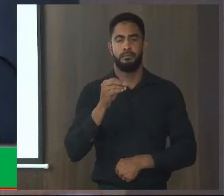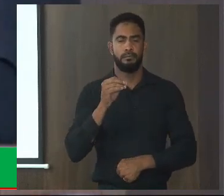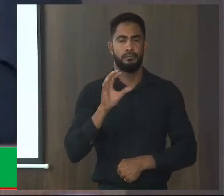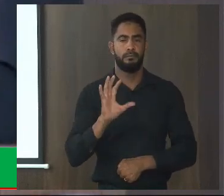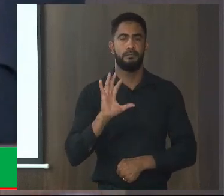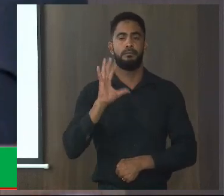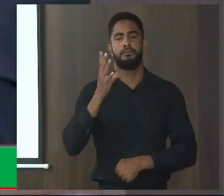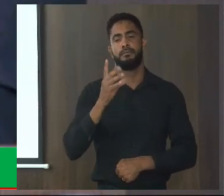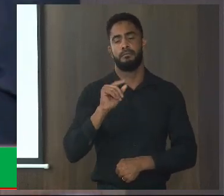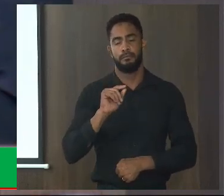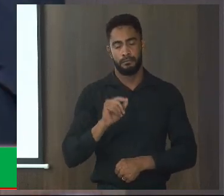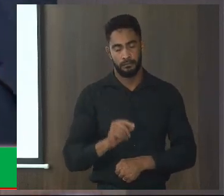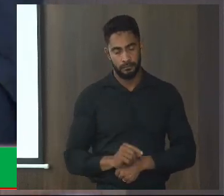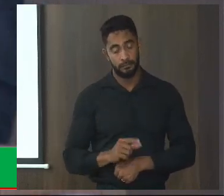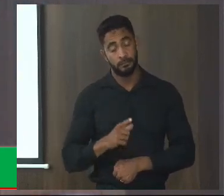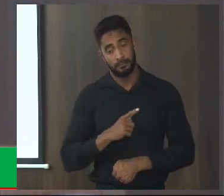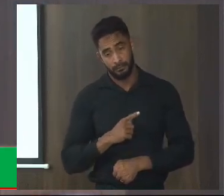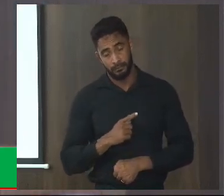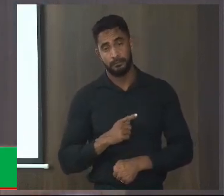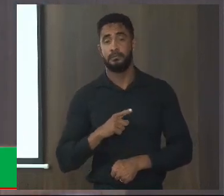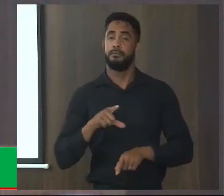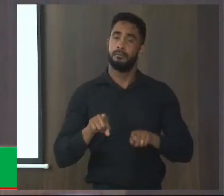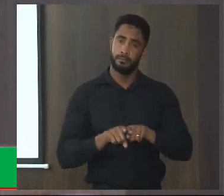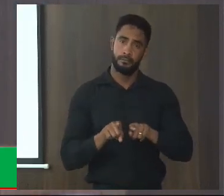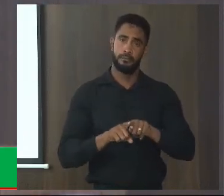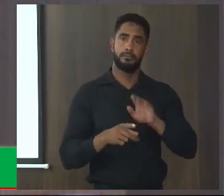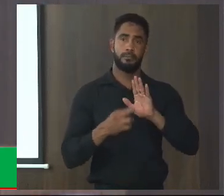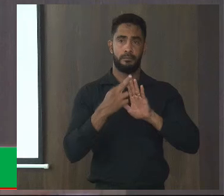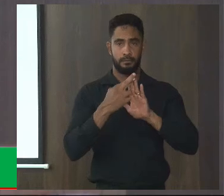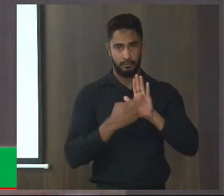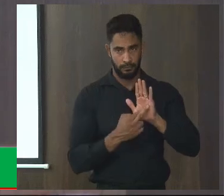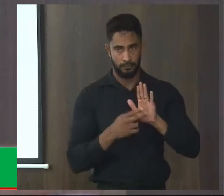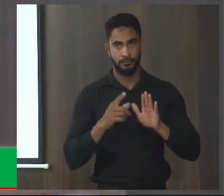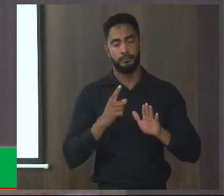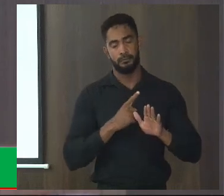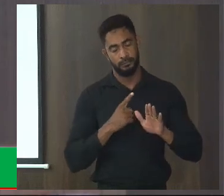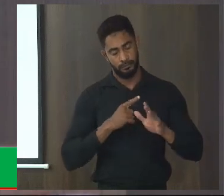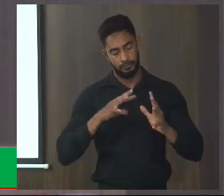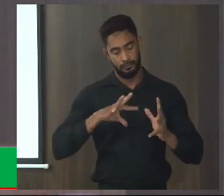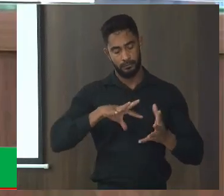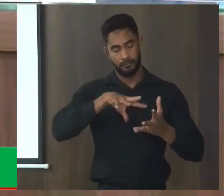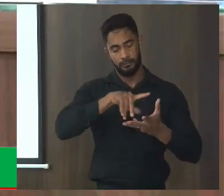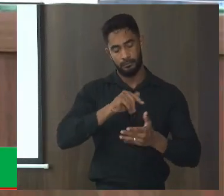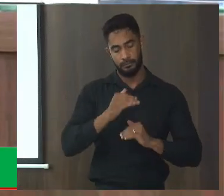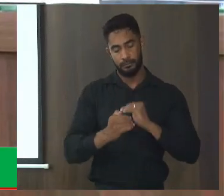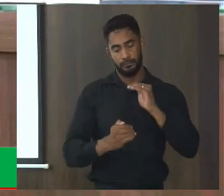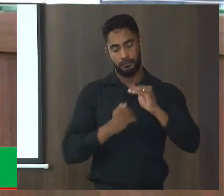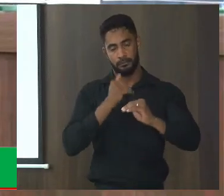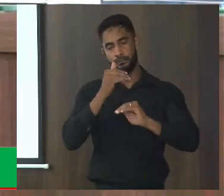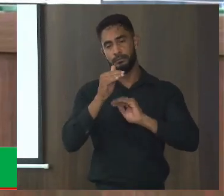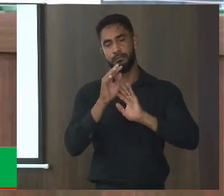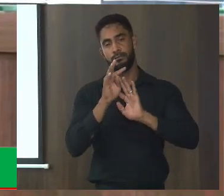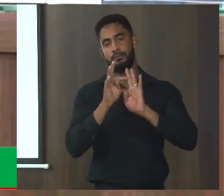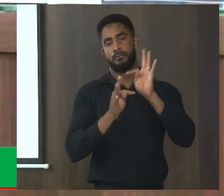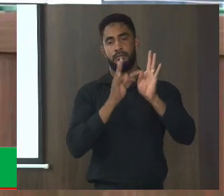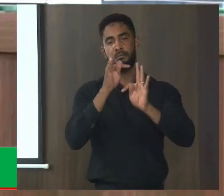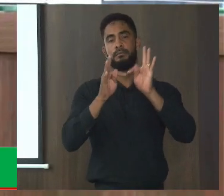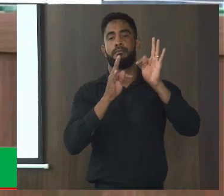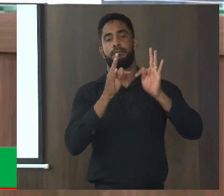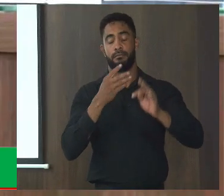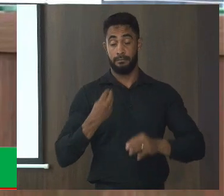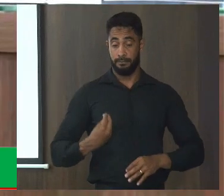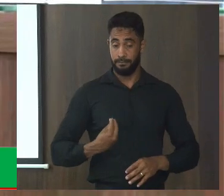resto é relatório. Então, hoje nós estamos num mundo avançado aí da tecnologia, que às vezes nem a presença da